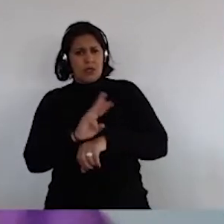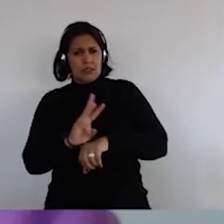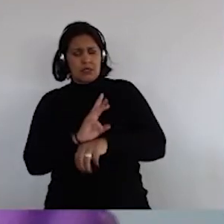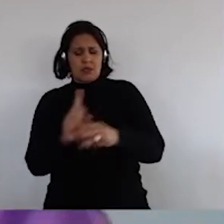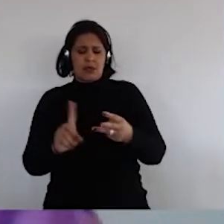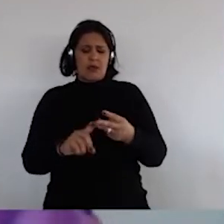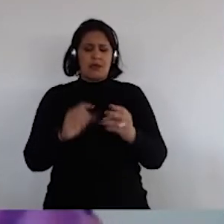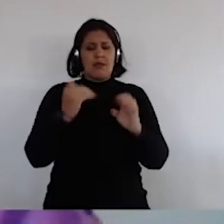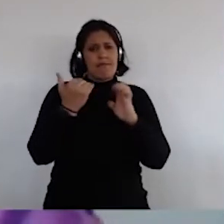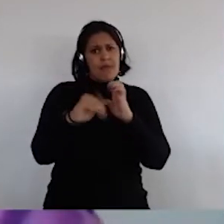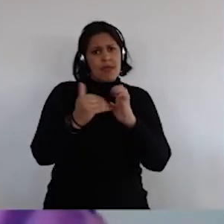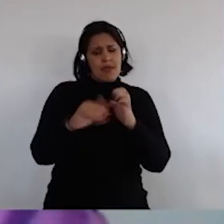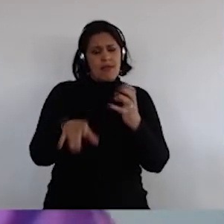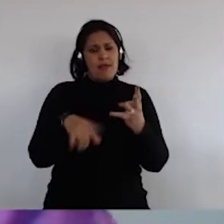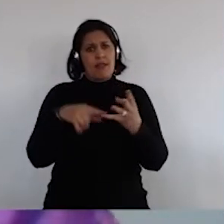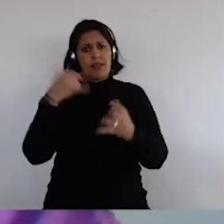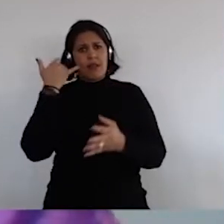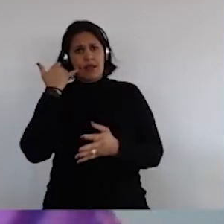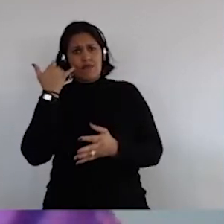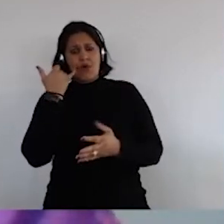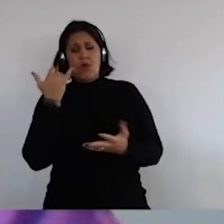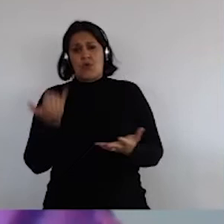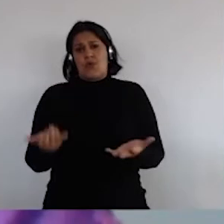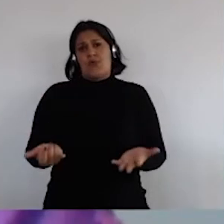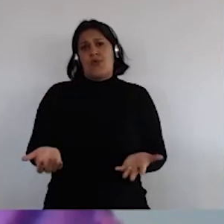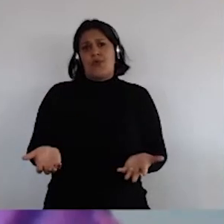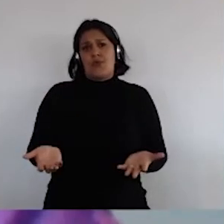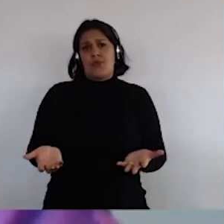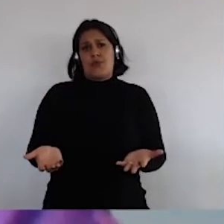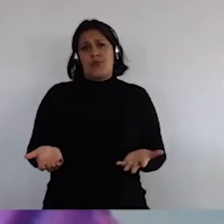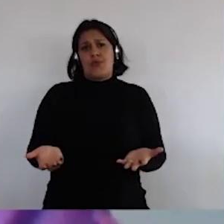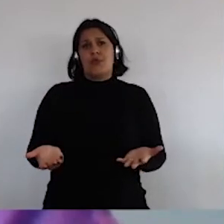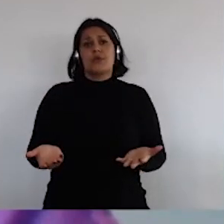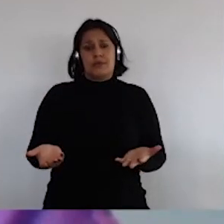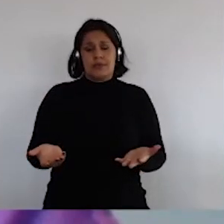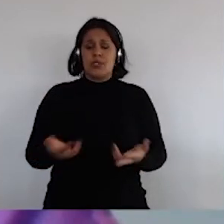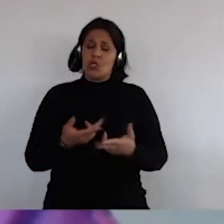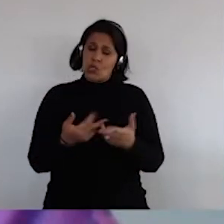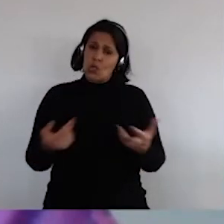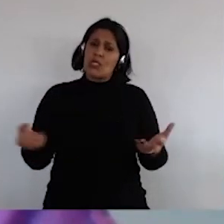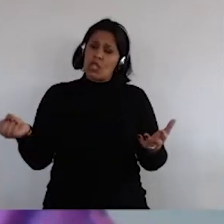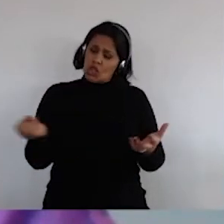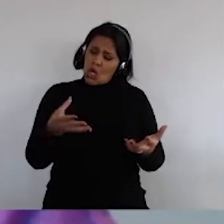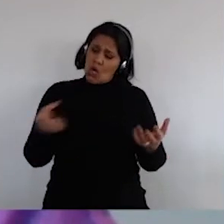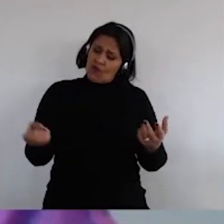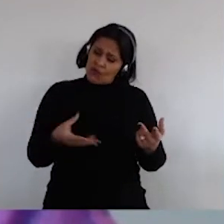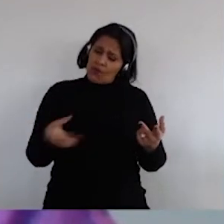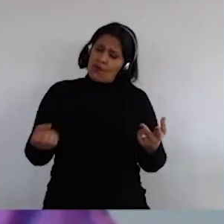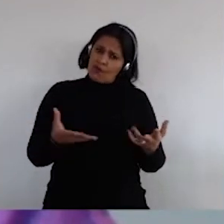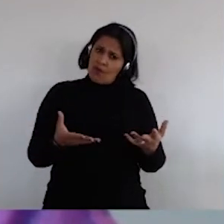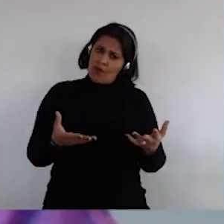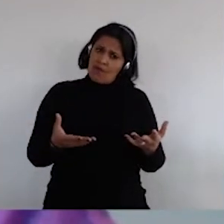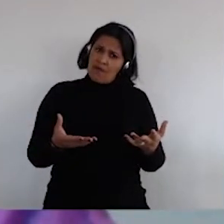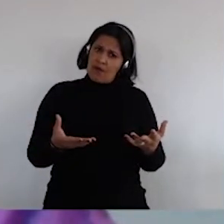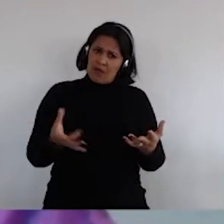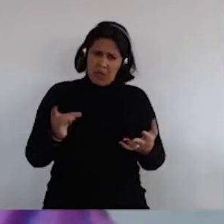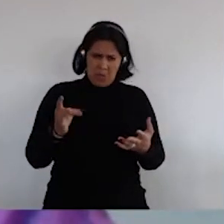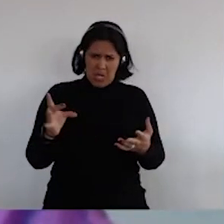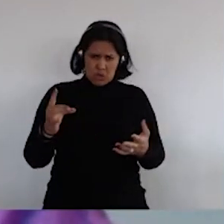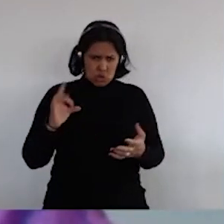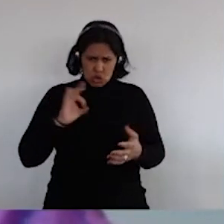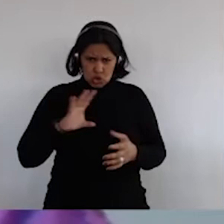por telefone. Mas inovações dessa proporção não vêm desacompanhadas